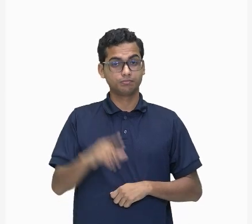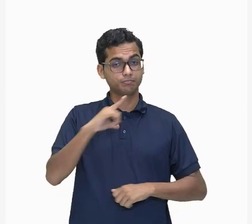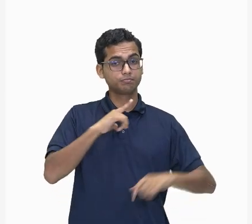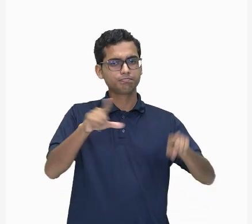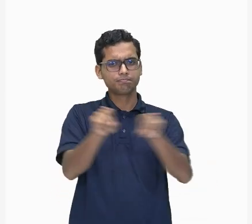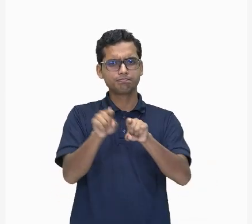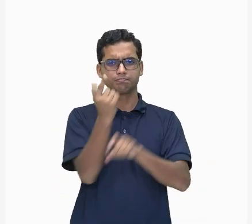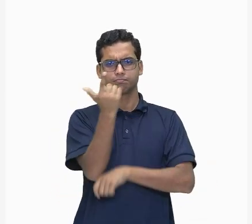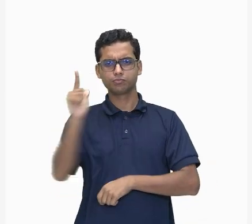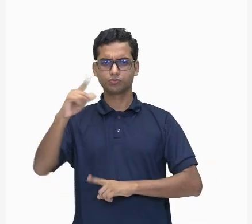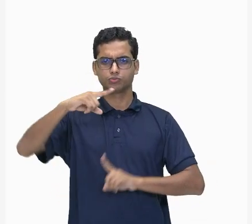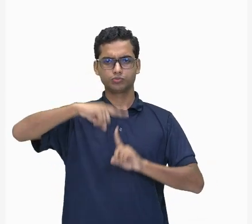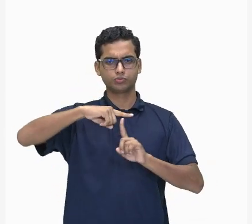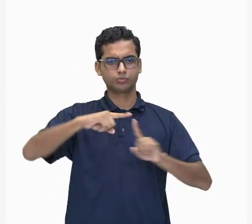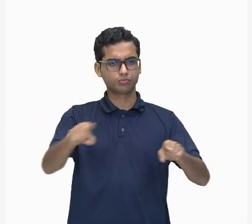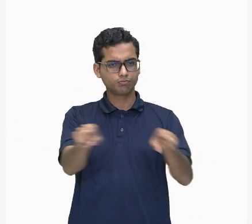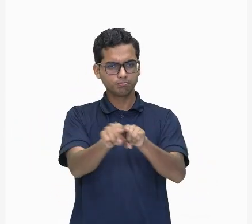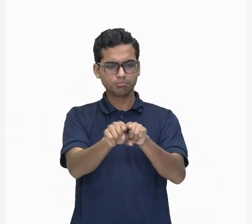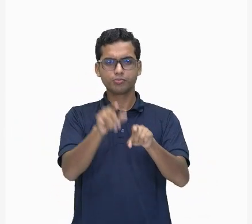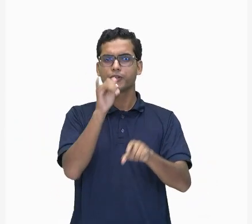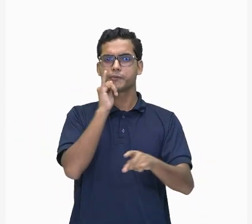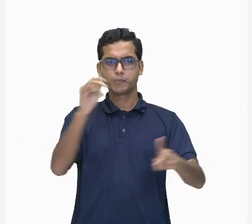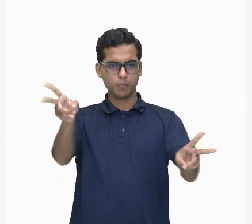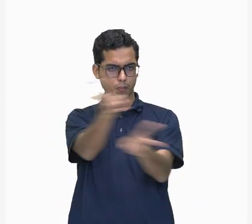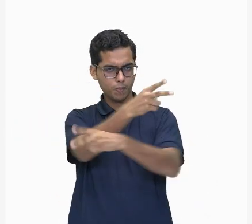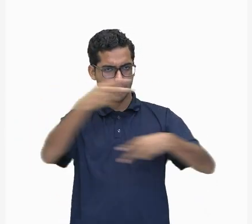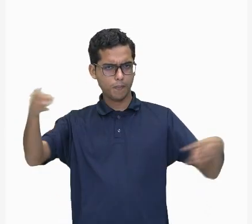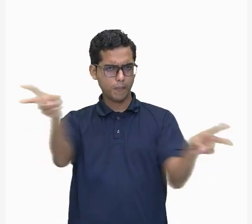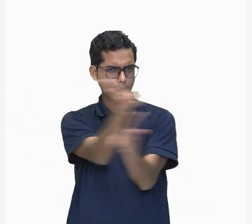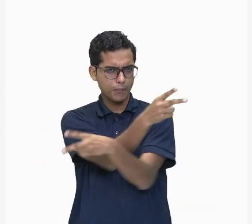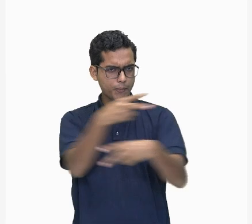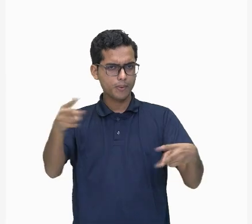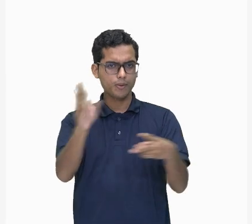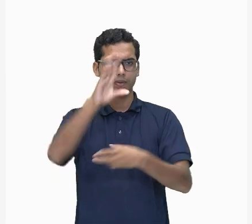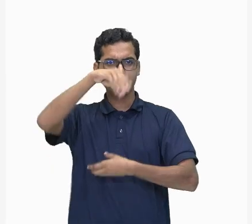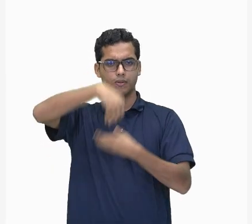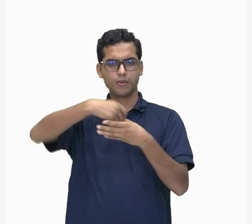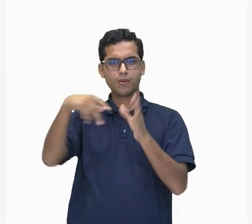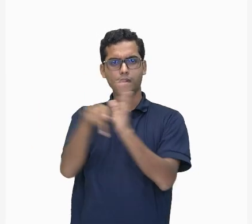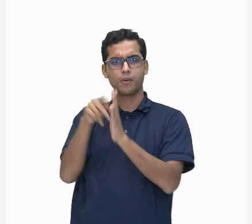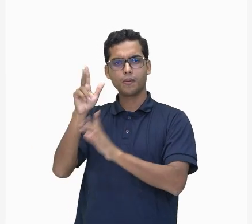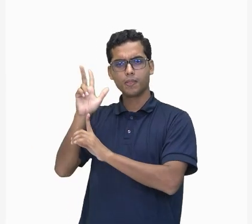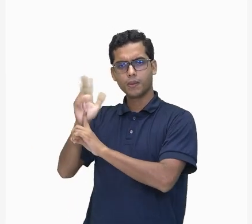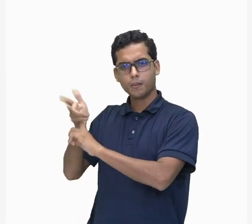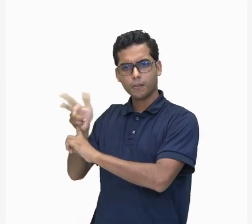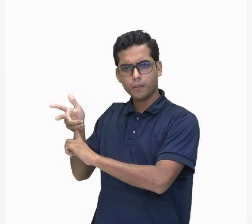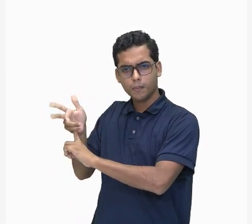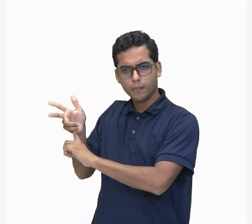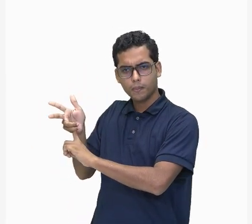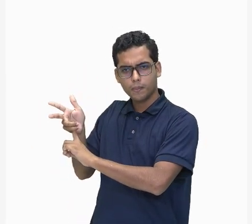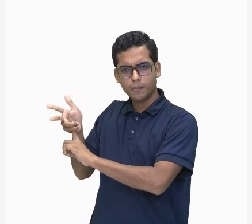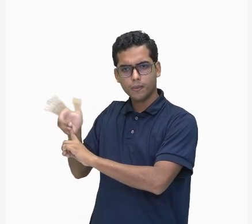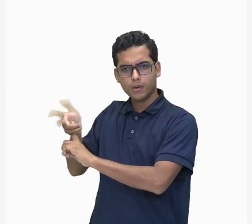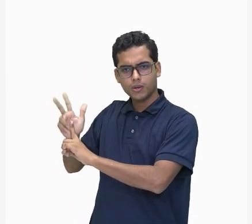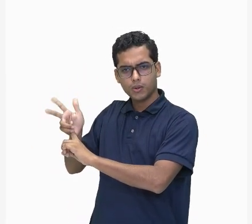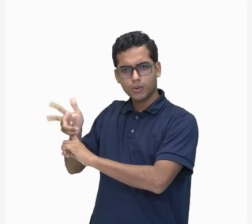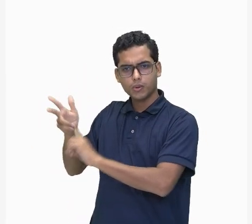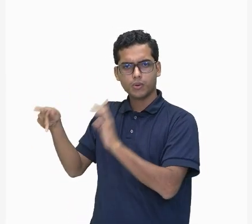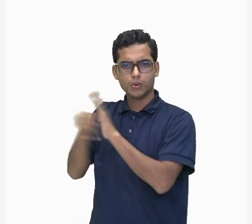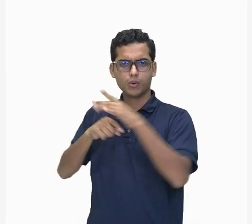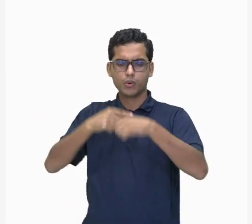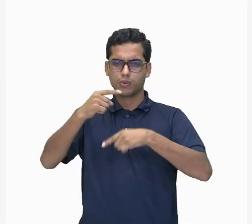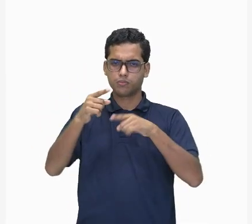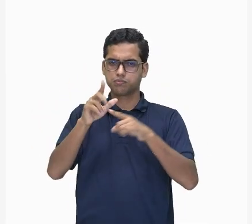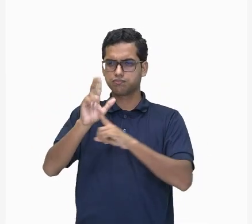outras fontes, como por exemplo o vento. Nas usinas eólicas, o vento provoca a rotação das hélices